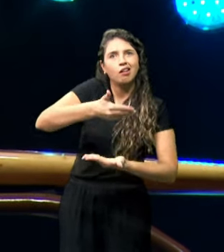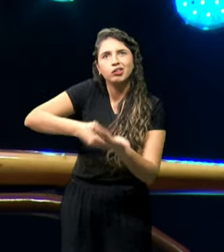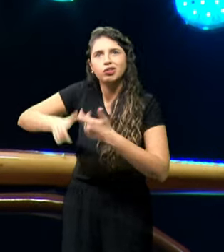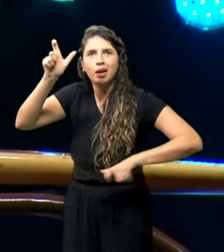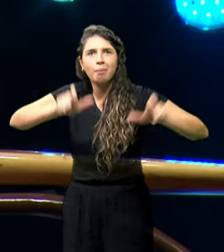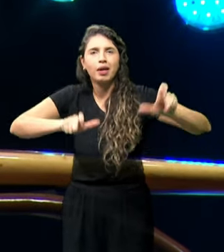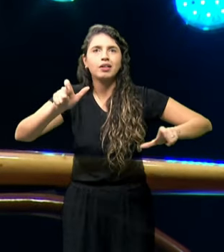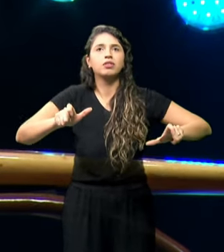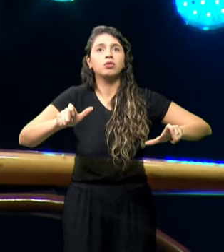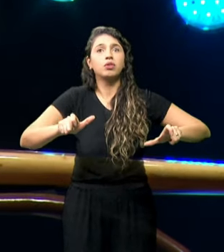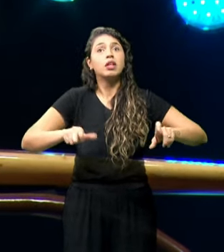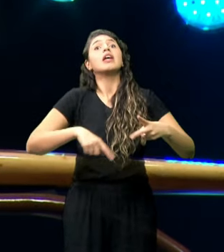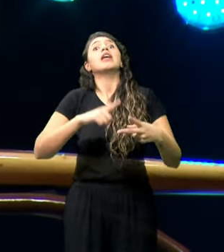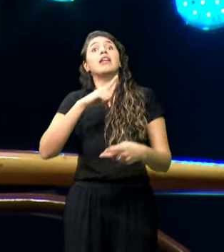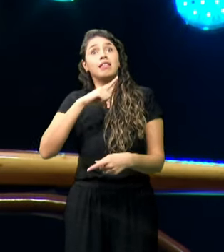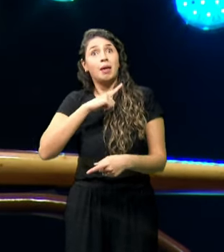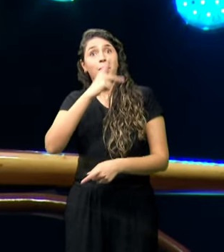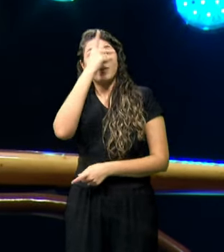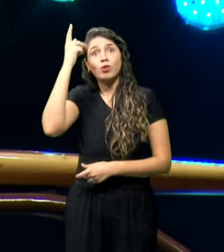novos relacionamentos.